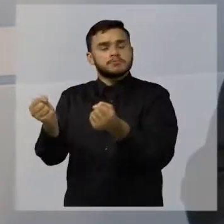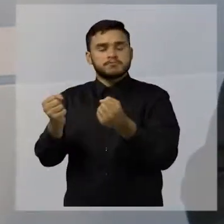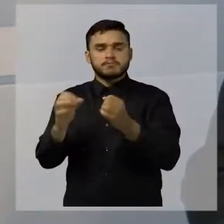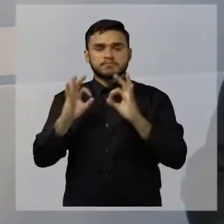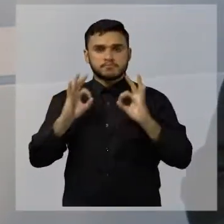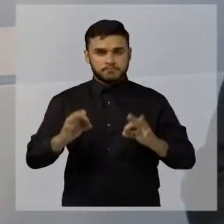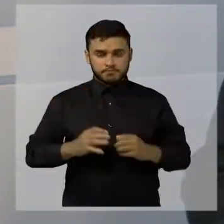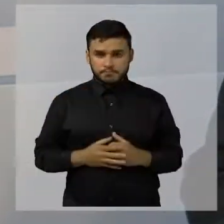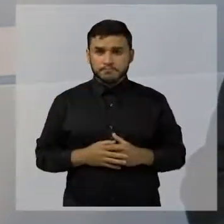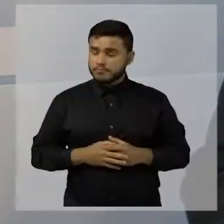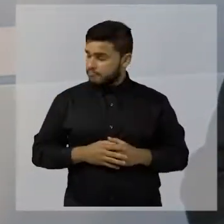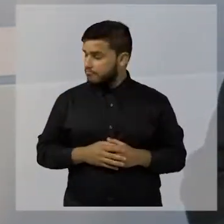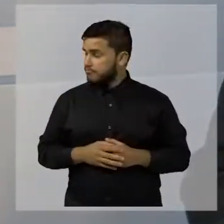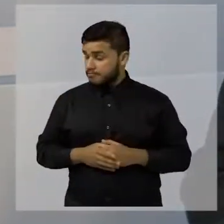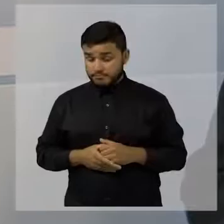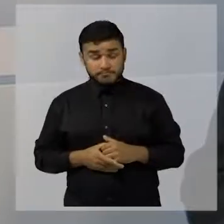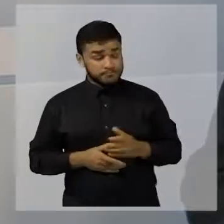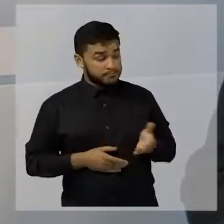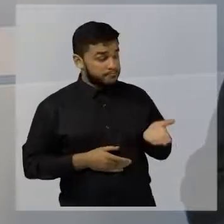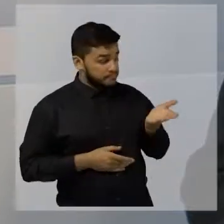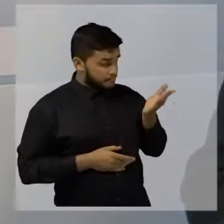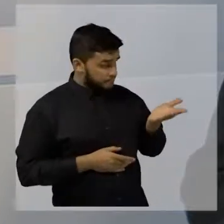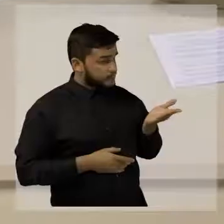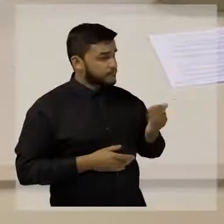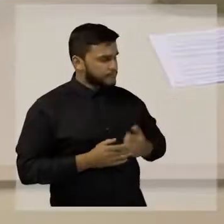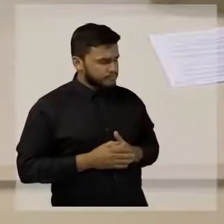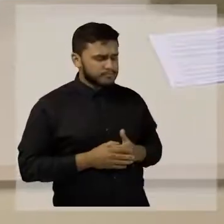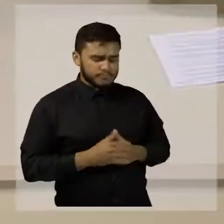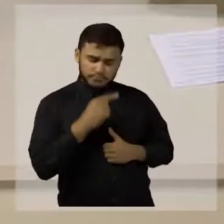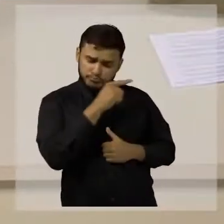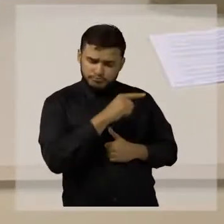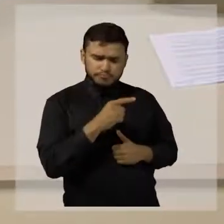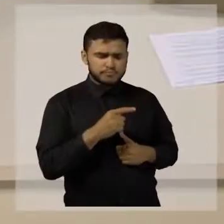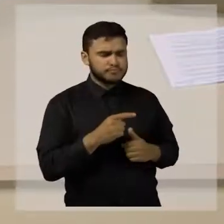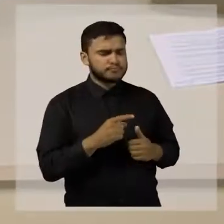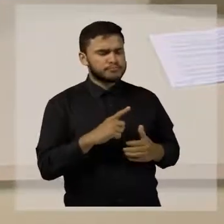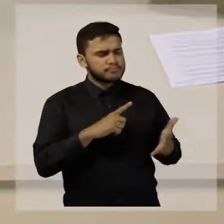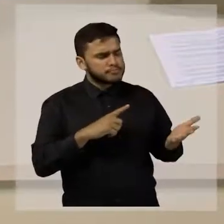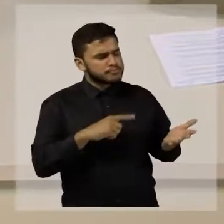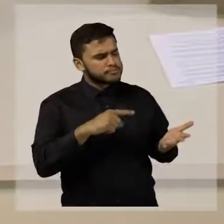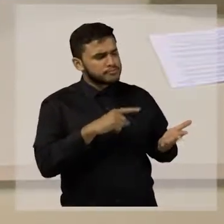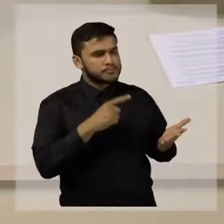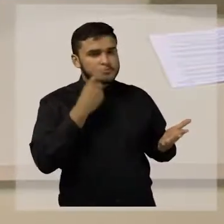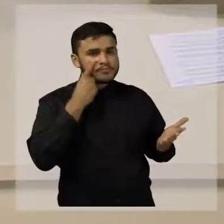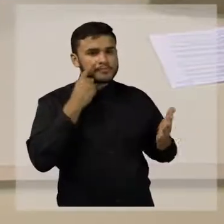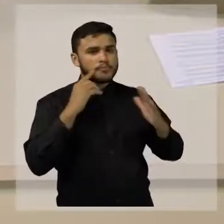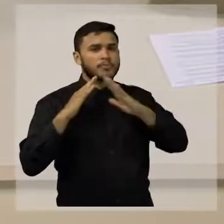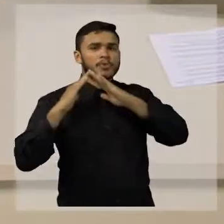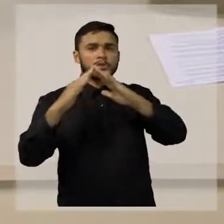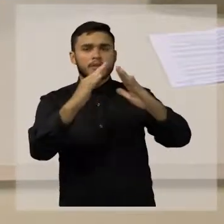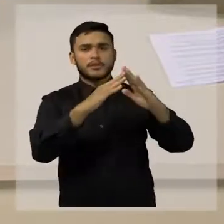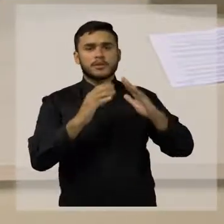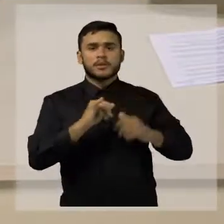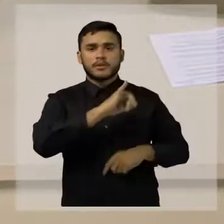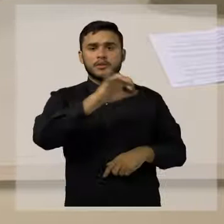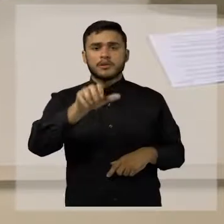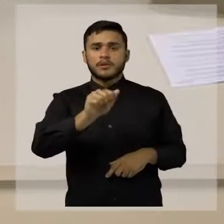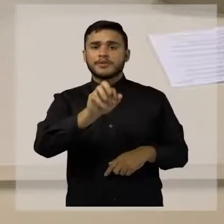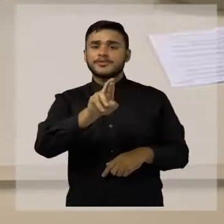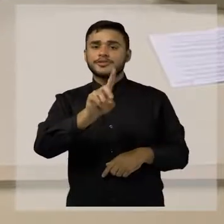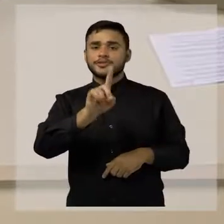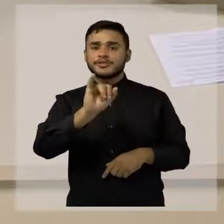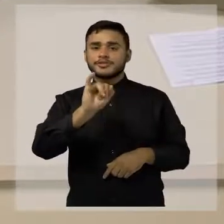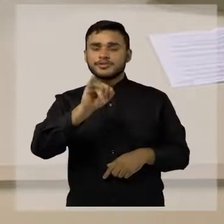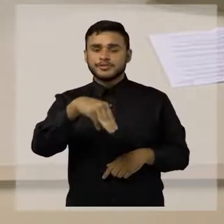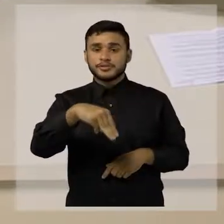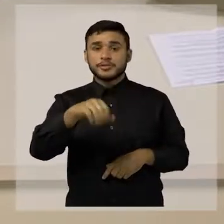também acompanhou e acompanha, né, uma luta da comunidade do Jardim América, que é a requalificação estrutural do